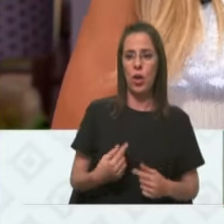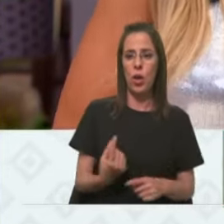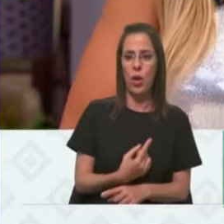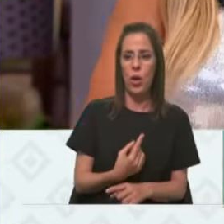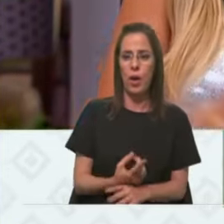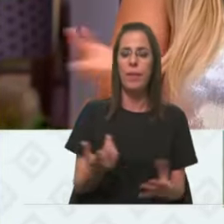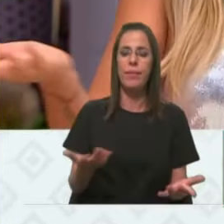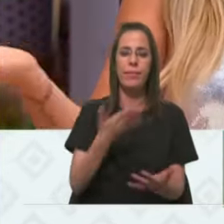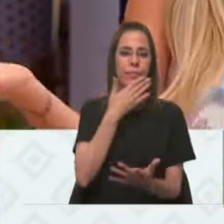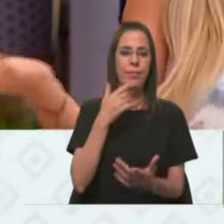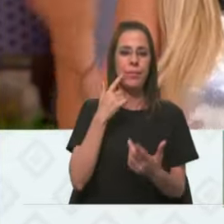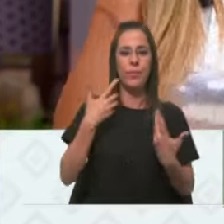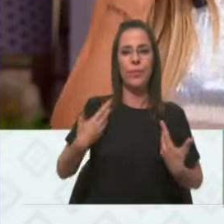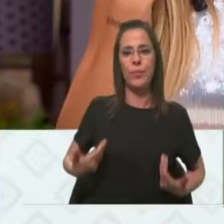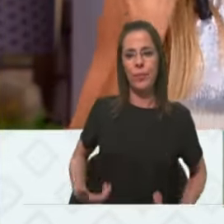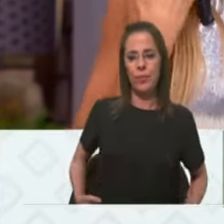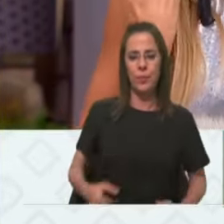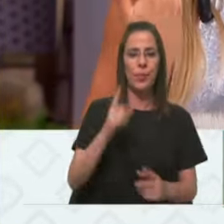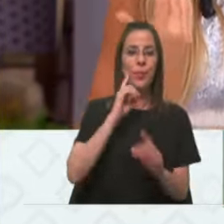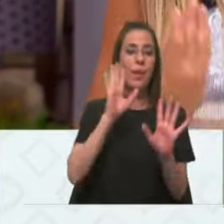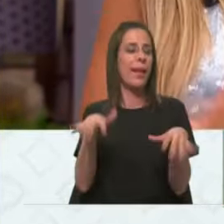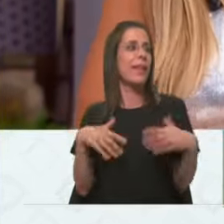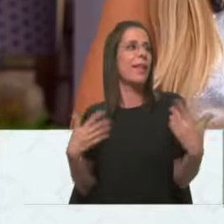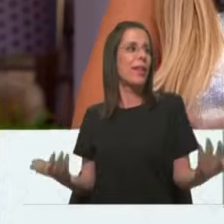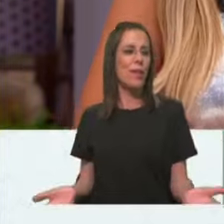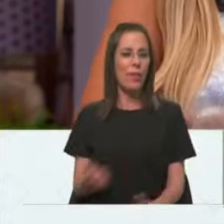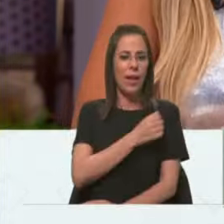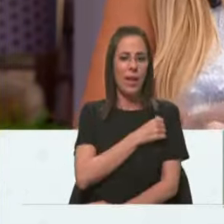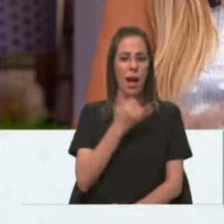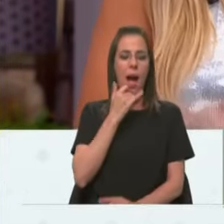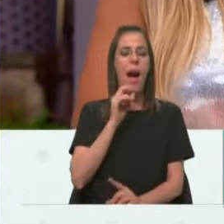que embelezam o corpo da nossa diva da Casa...